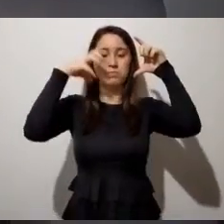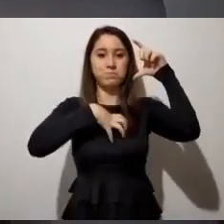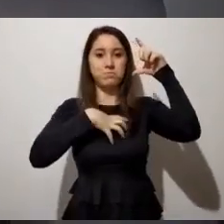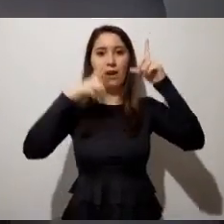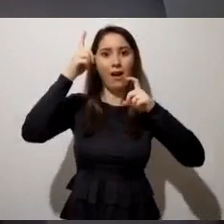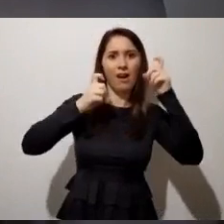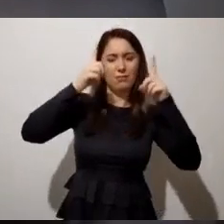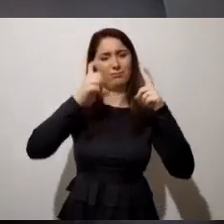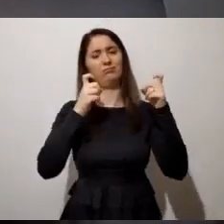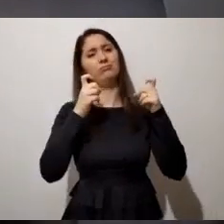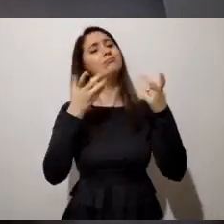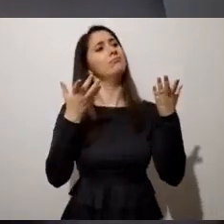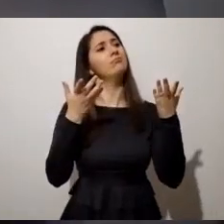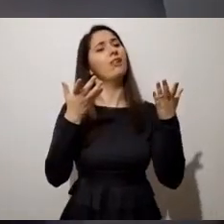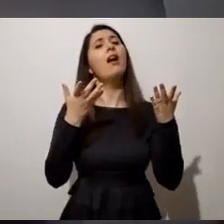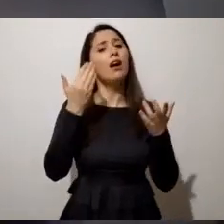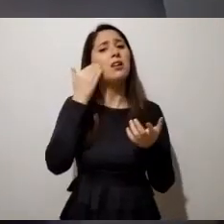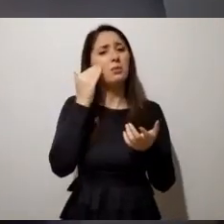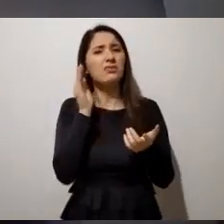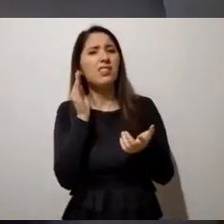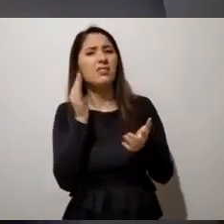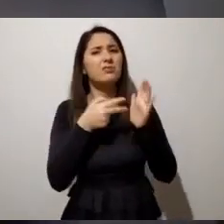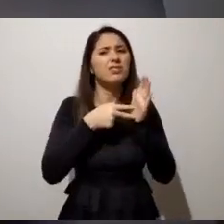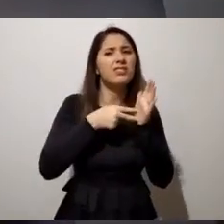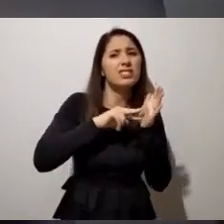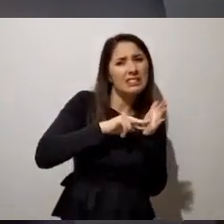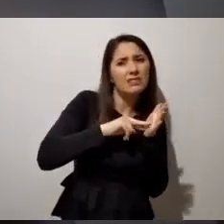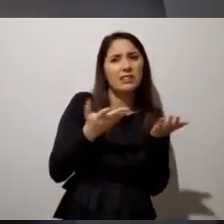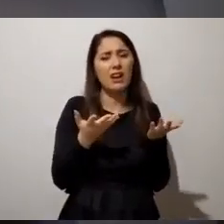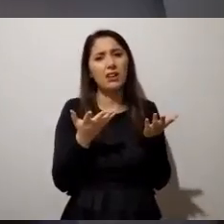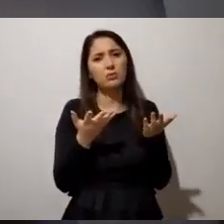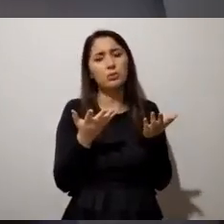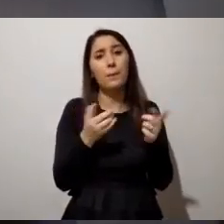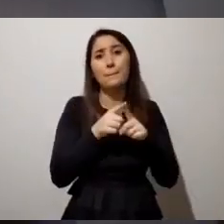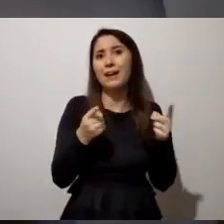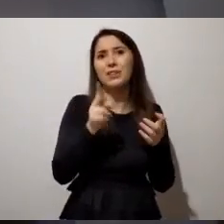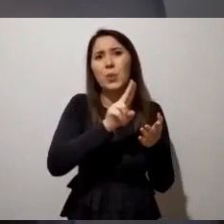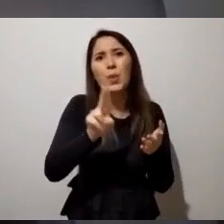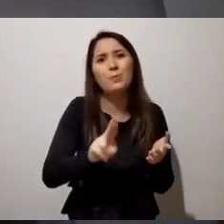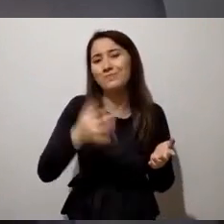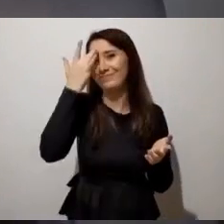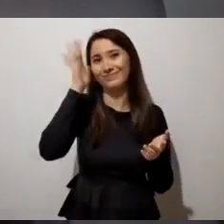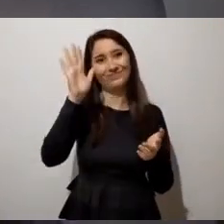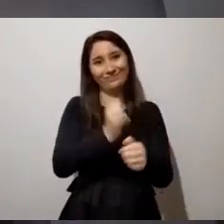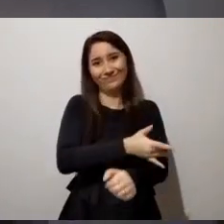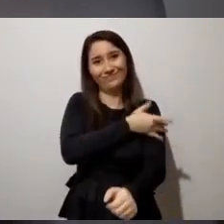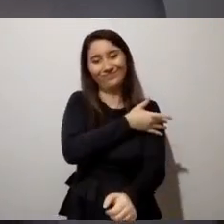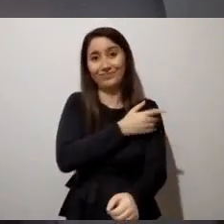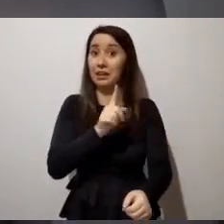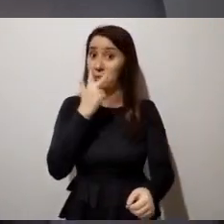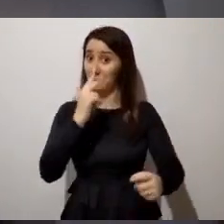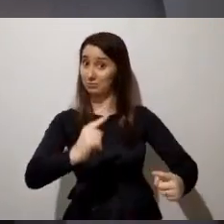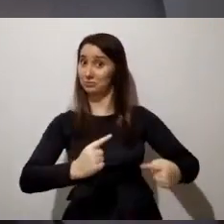coisas que você até entende o que aquela expressão quer dizer, mas você não consegue dar um nome para ela. Esse é o desafio. Talvez